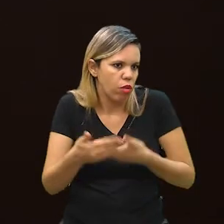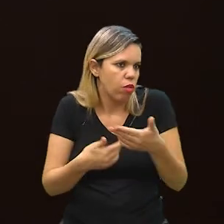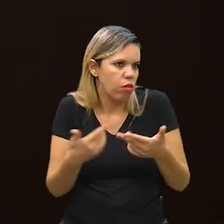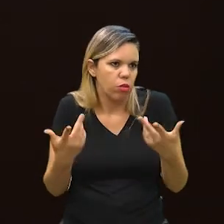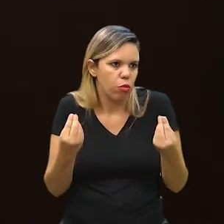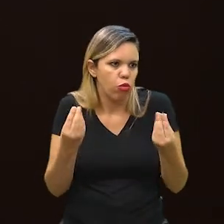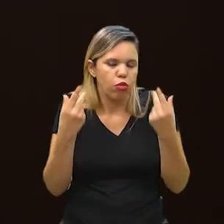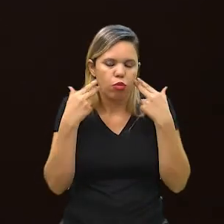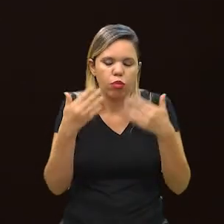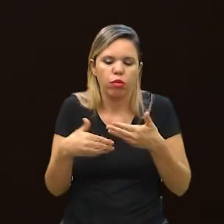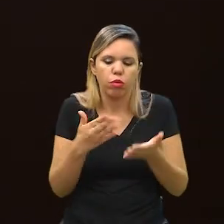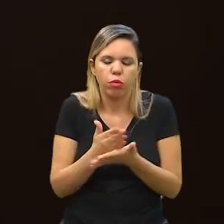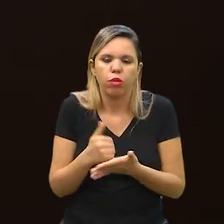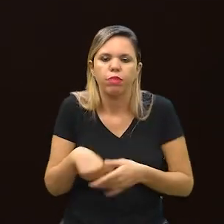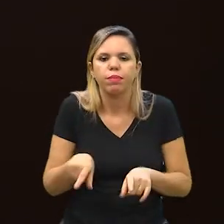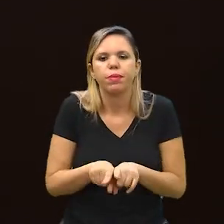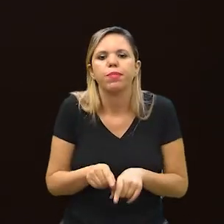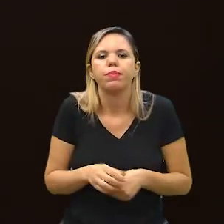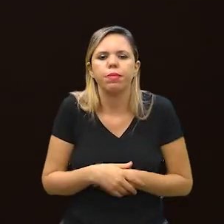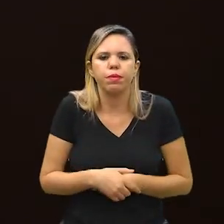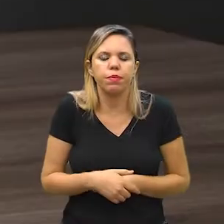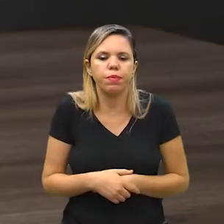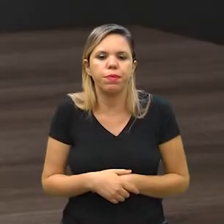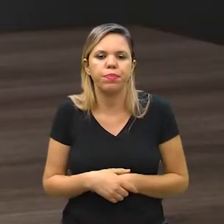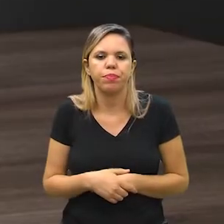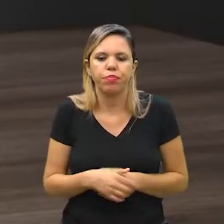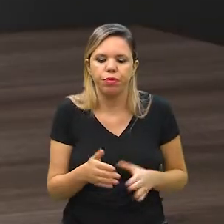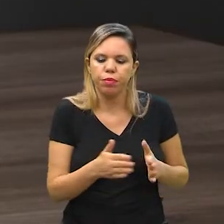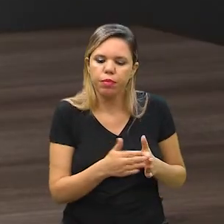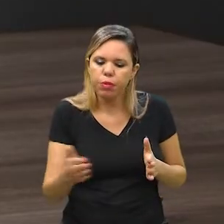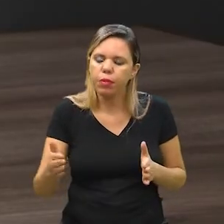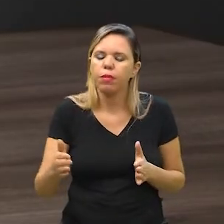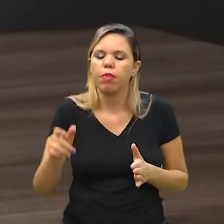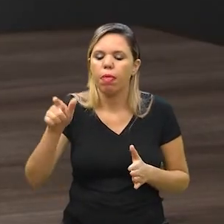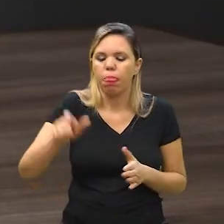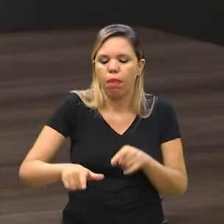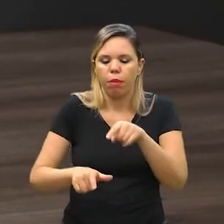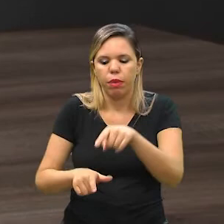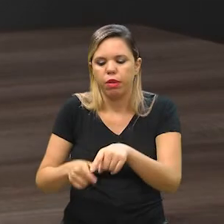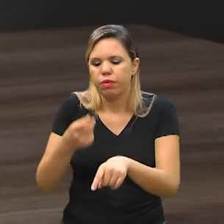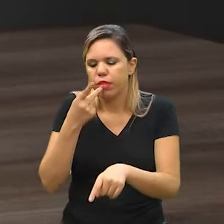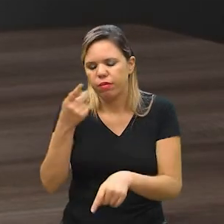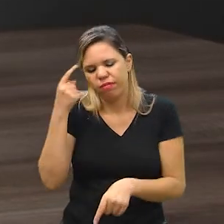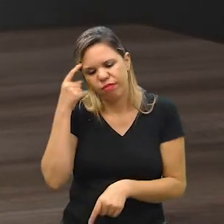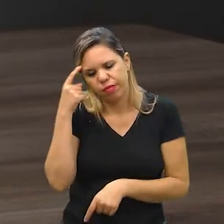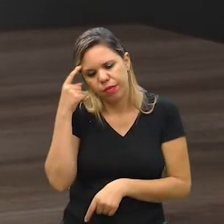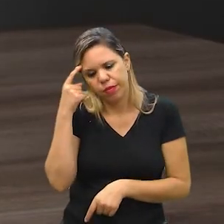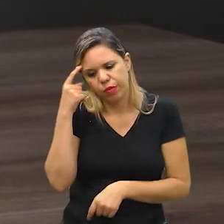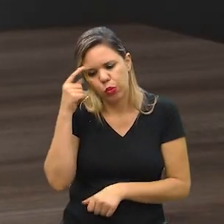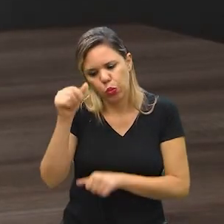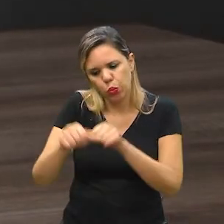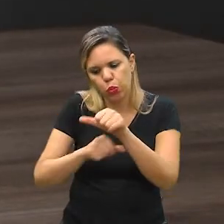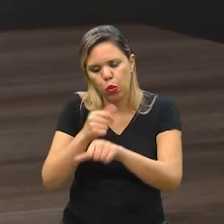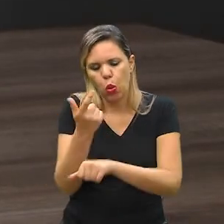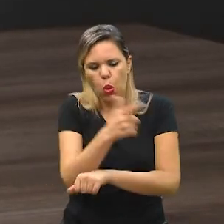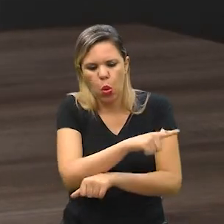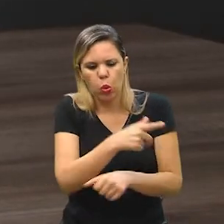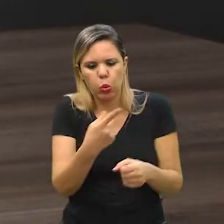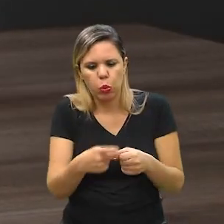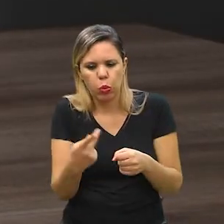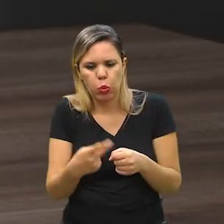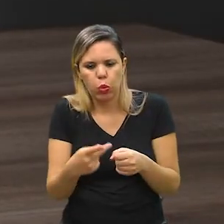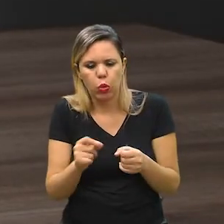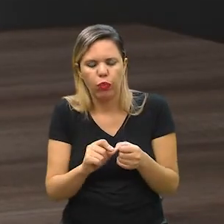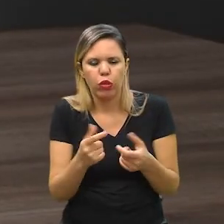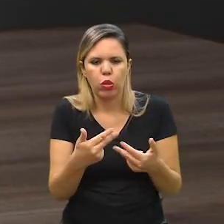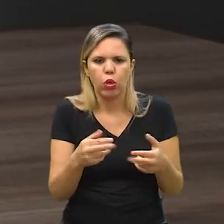sido muito recorrente, essa coisa do bolo também. E aí no meio do processo ela vê e muda o curso falando, não,